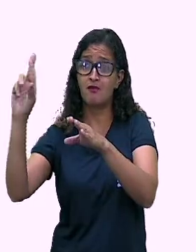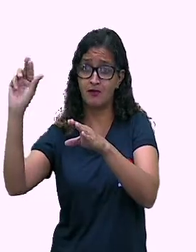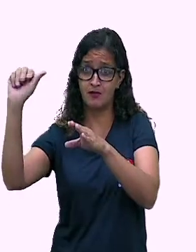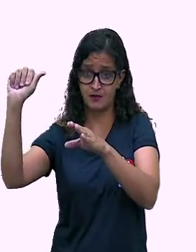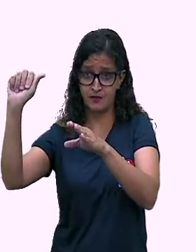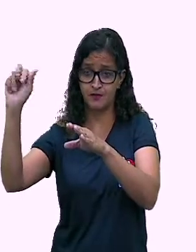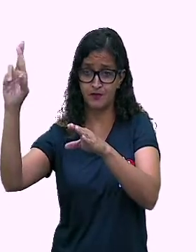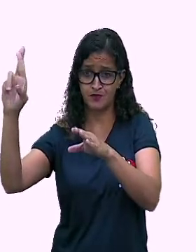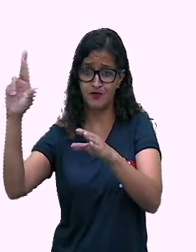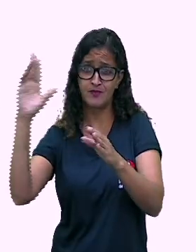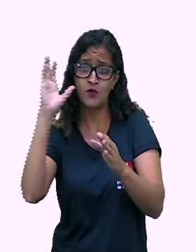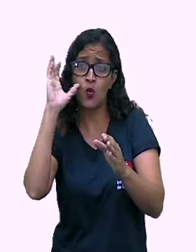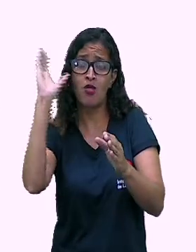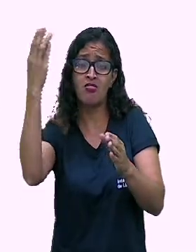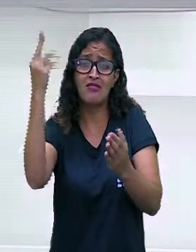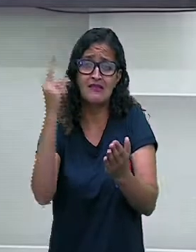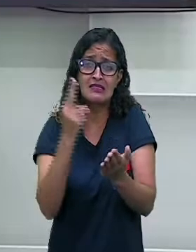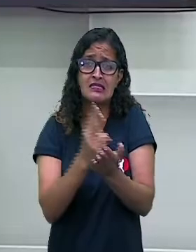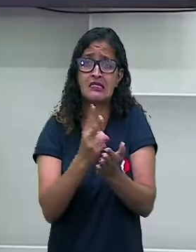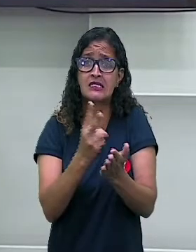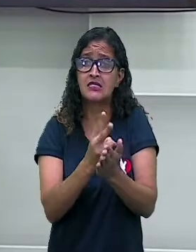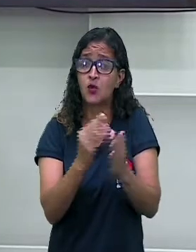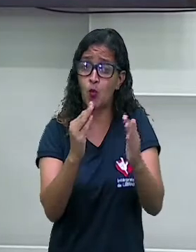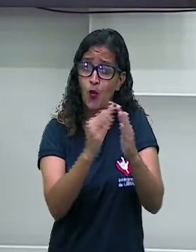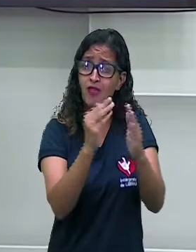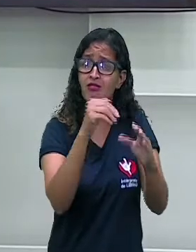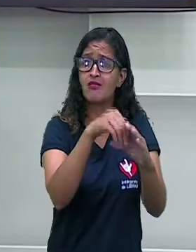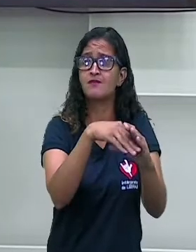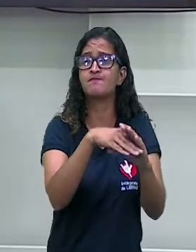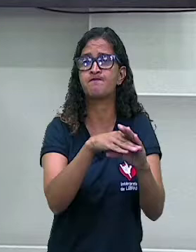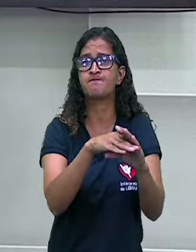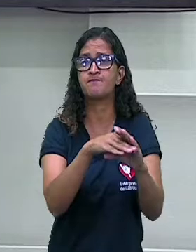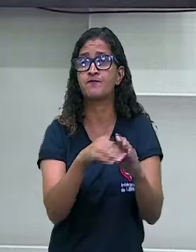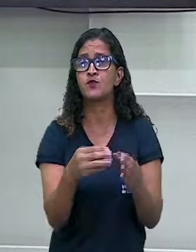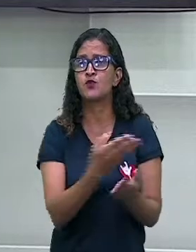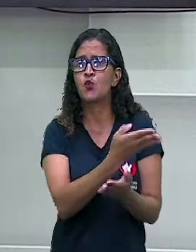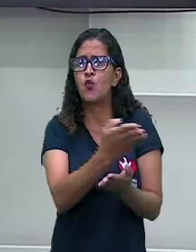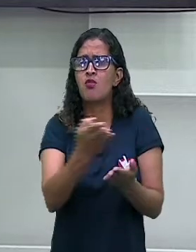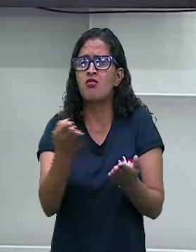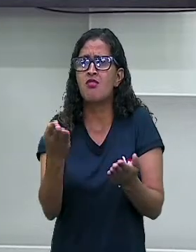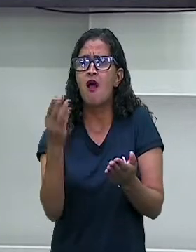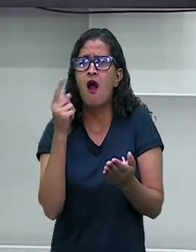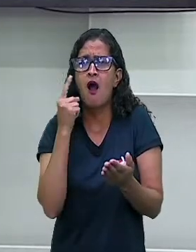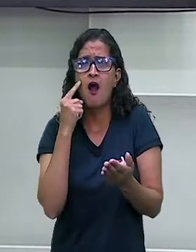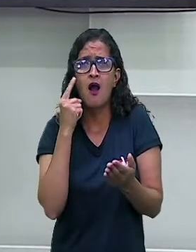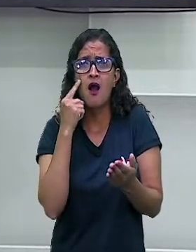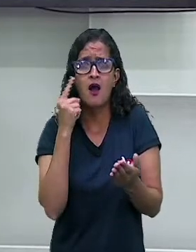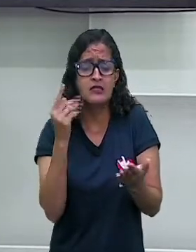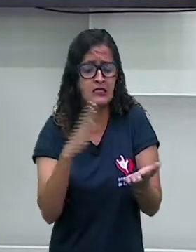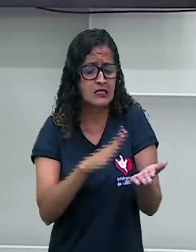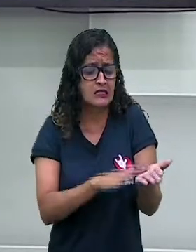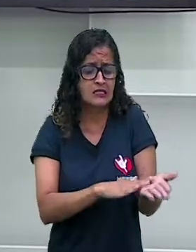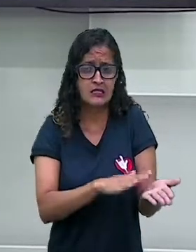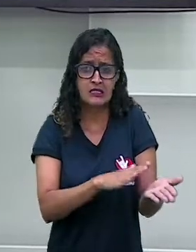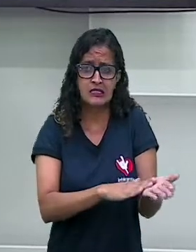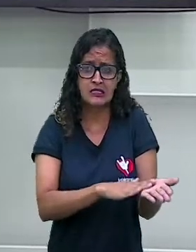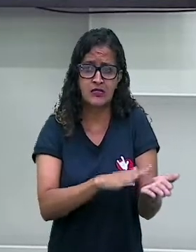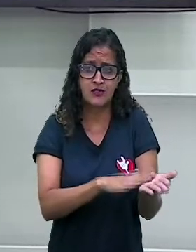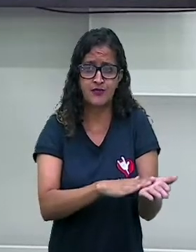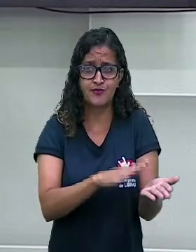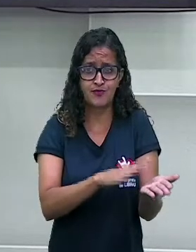Acontece isso muito na casa da gente. Quando você vai ver o Bombril ou